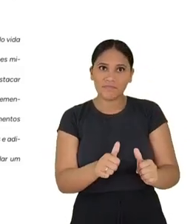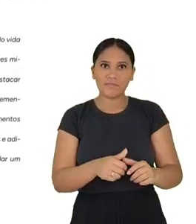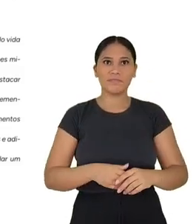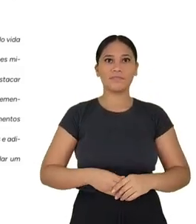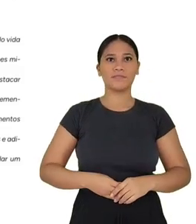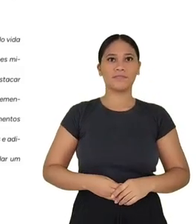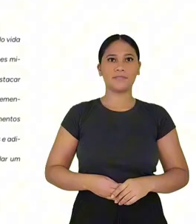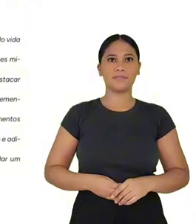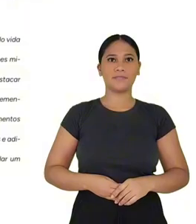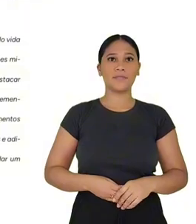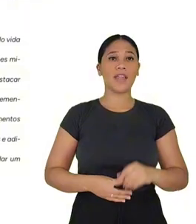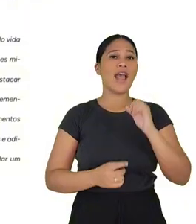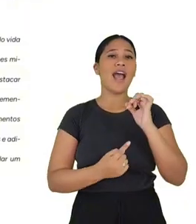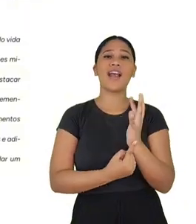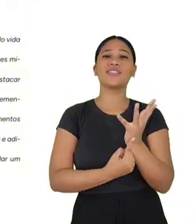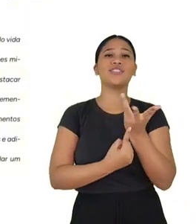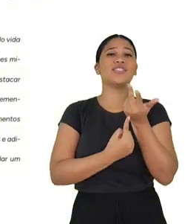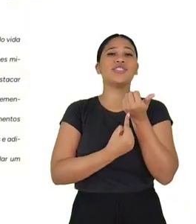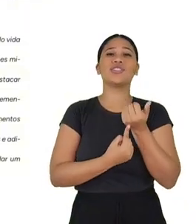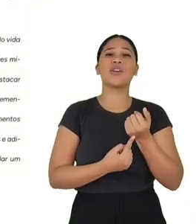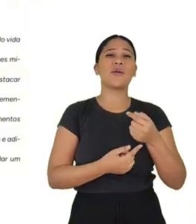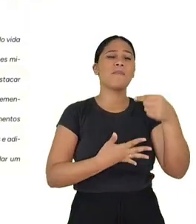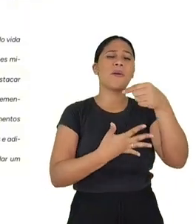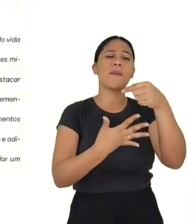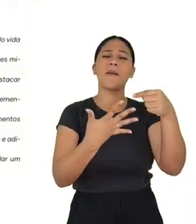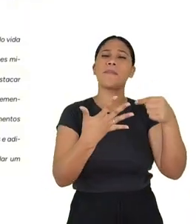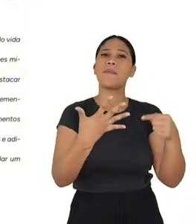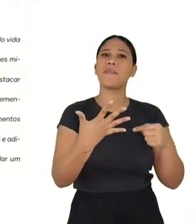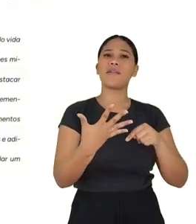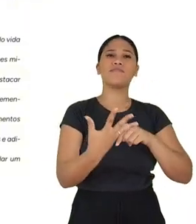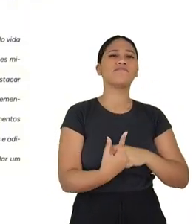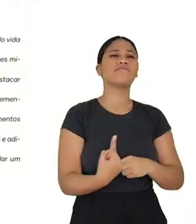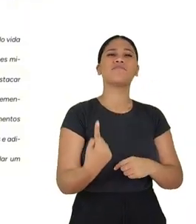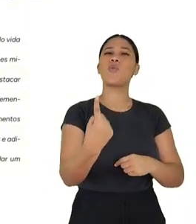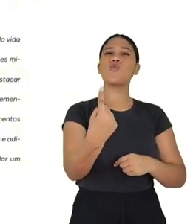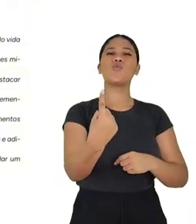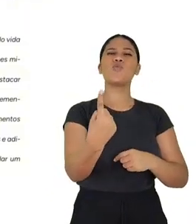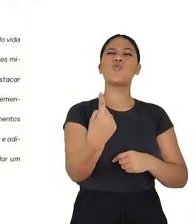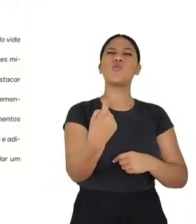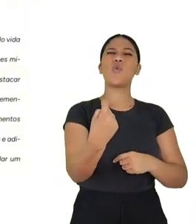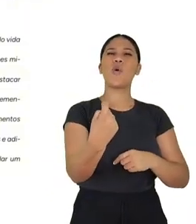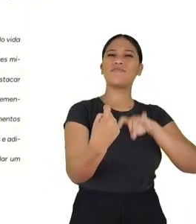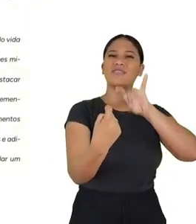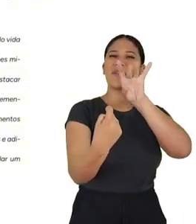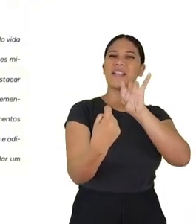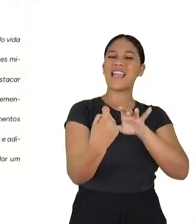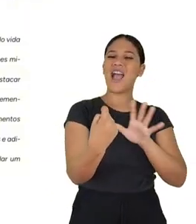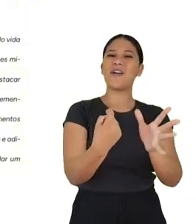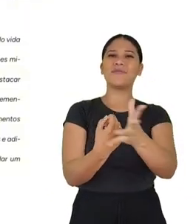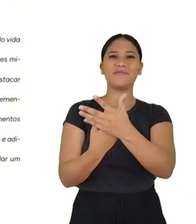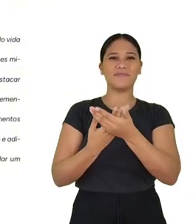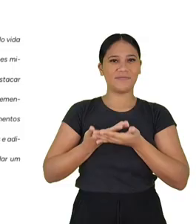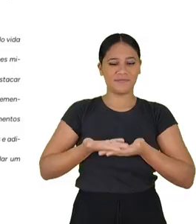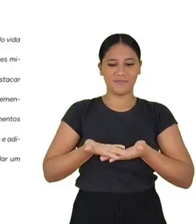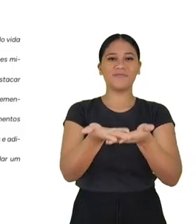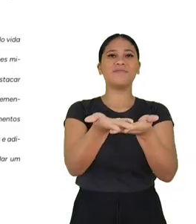de personalizá-la com toques artísticos que a tornarão verdadeiramente única e especial.